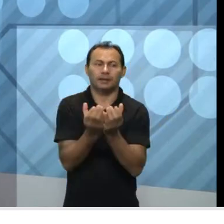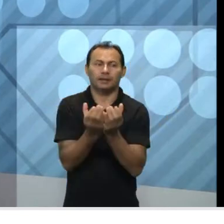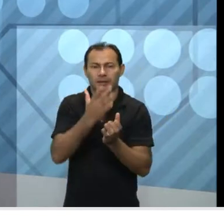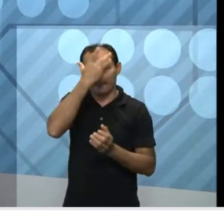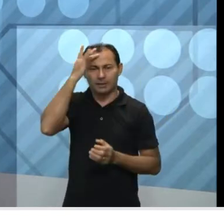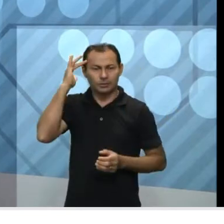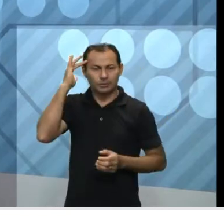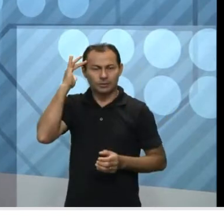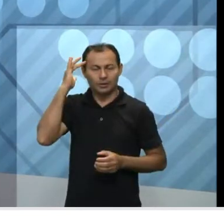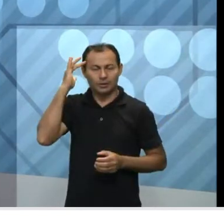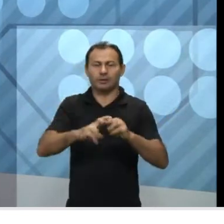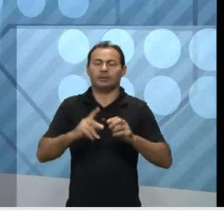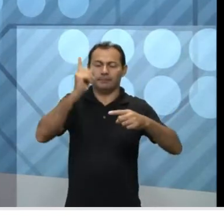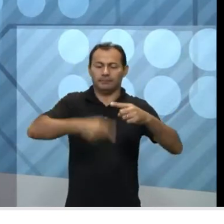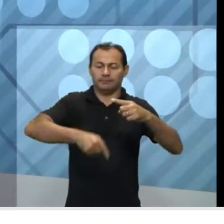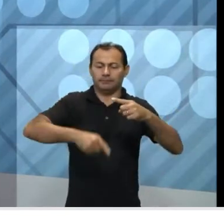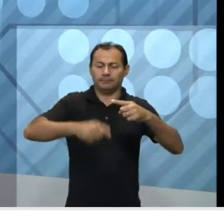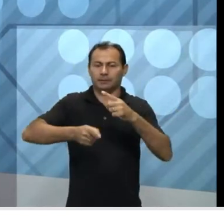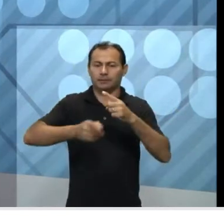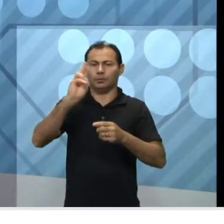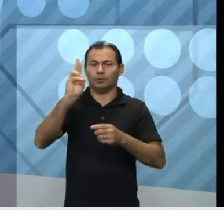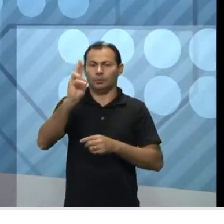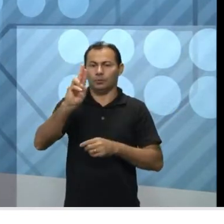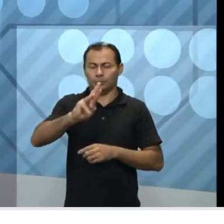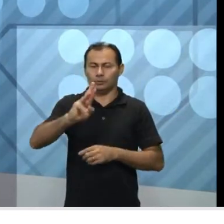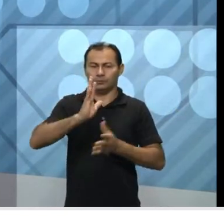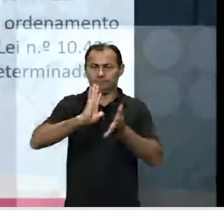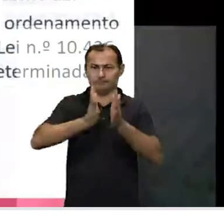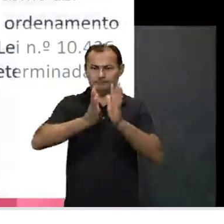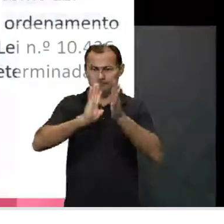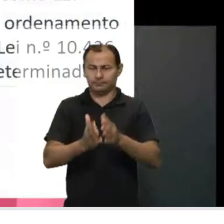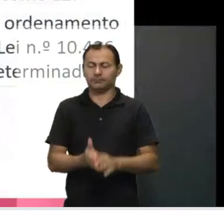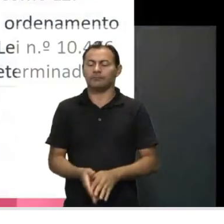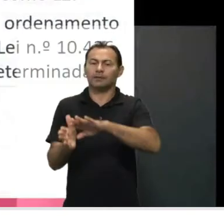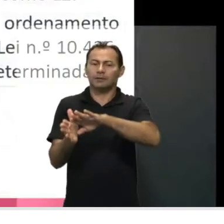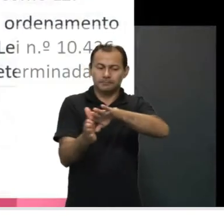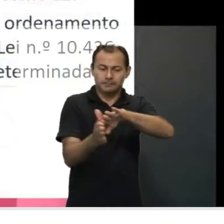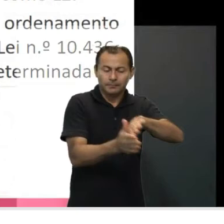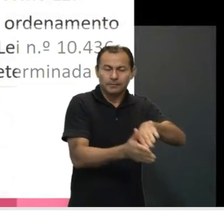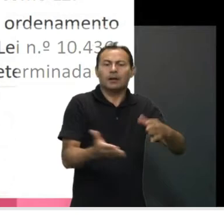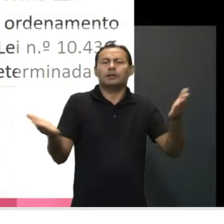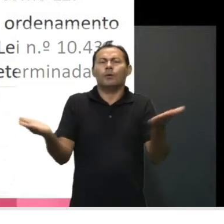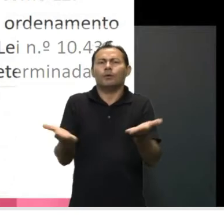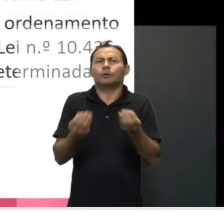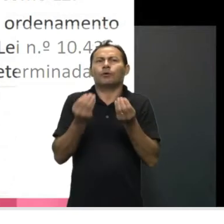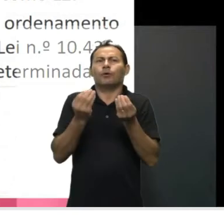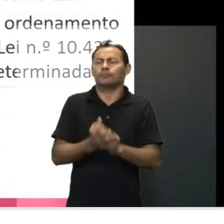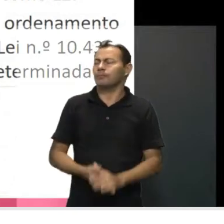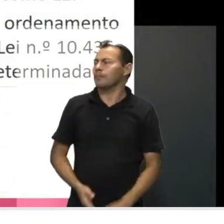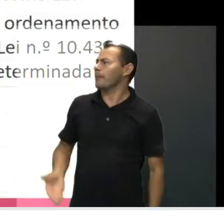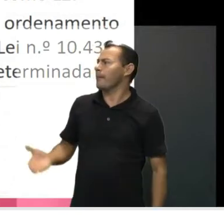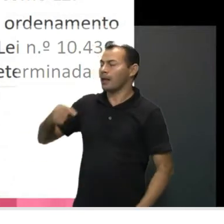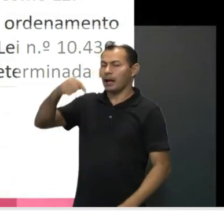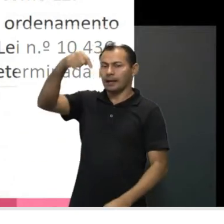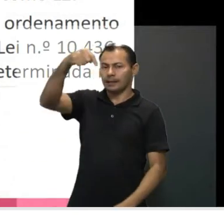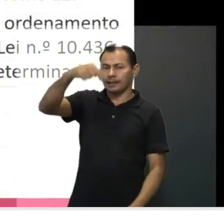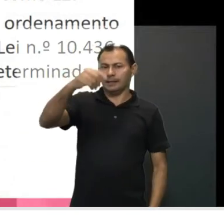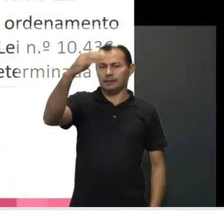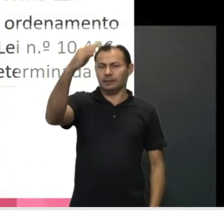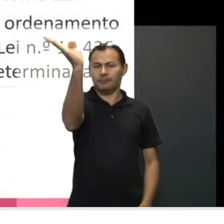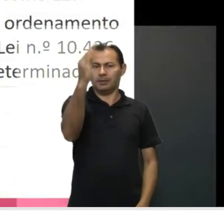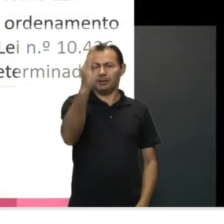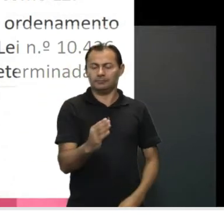Libras. Na atualidade, como que nós estamos hoje? Tá? No Brasil, nós temos a abordagem bilíngue para o